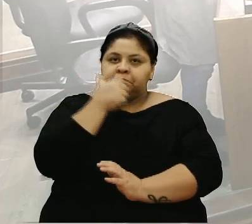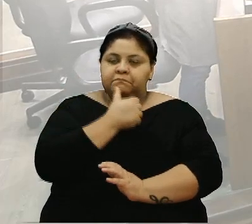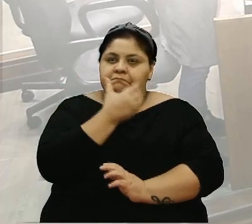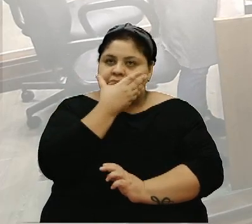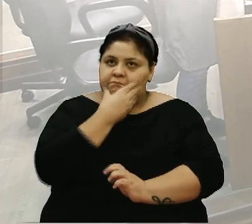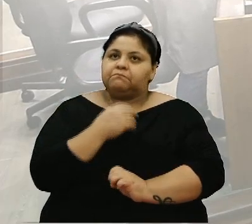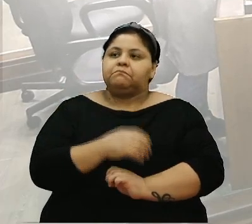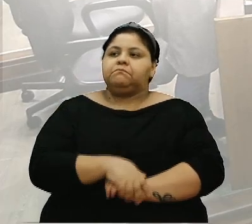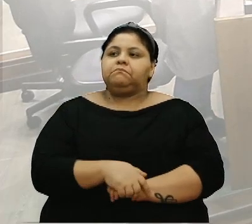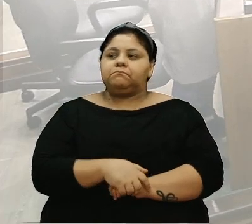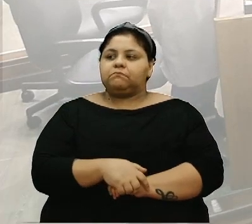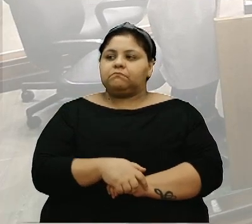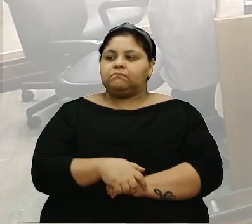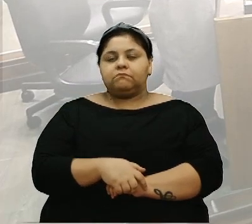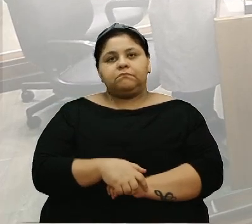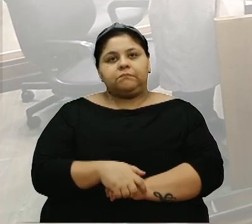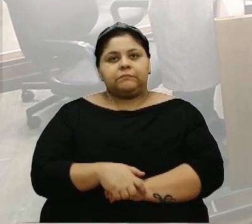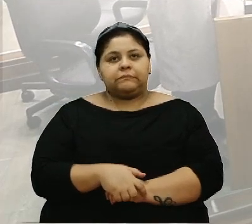e vereadoras.